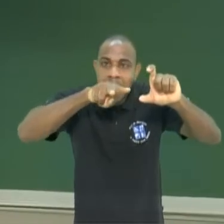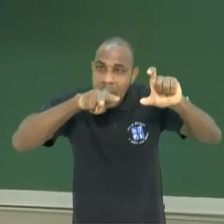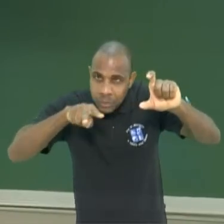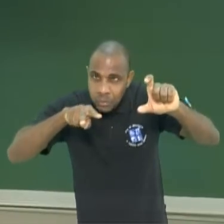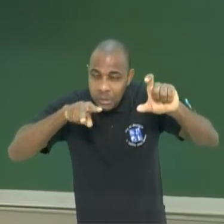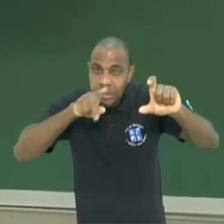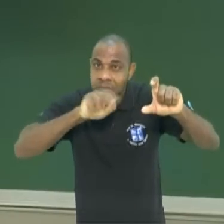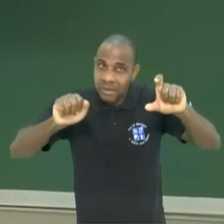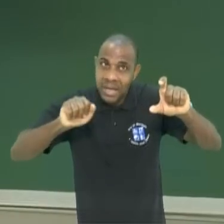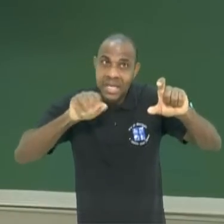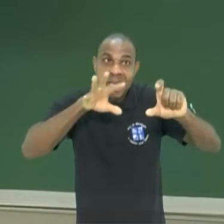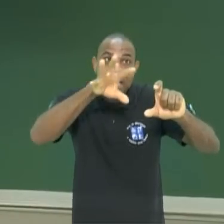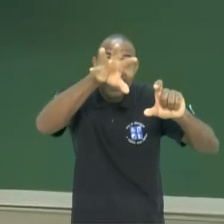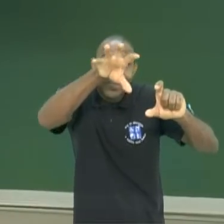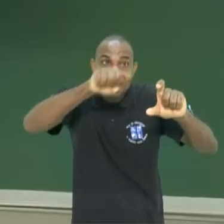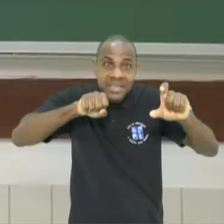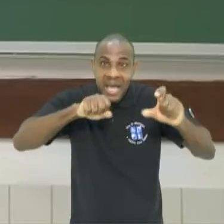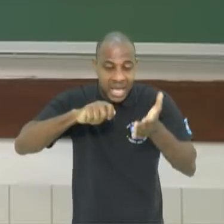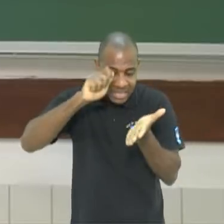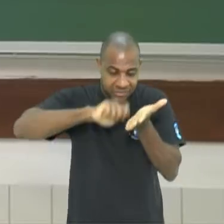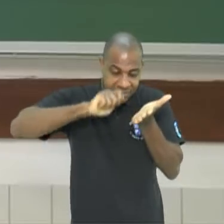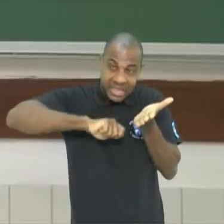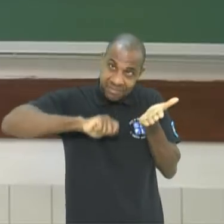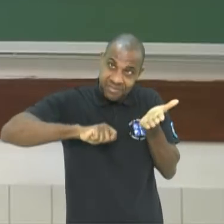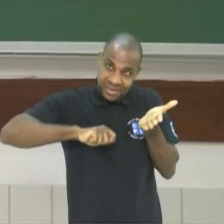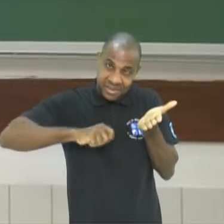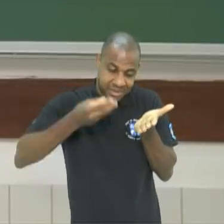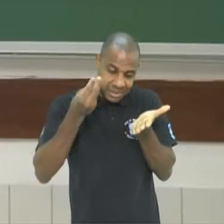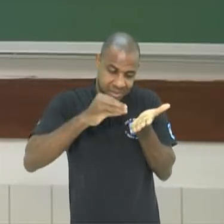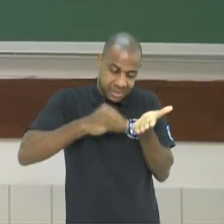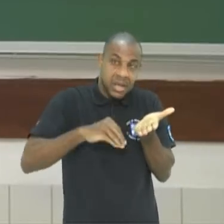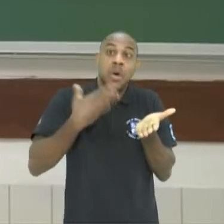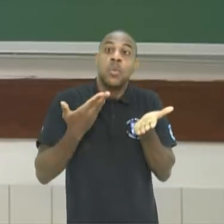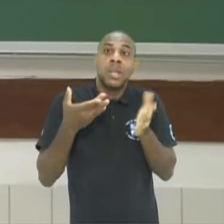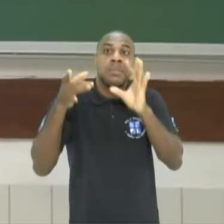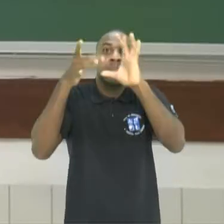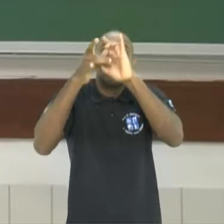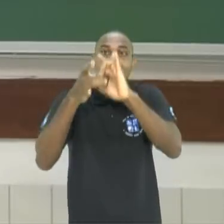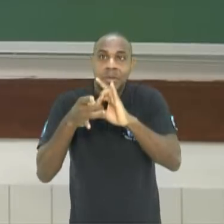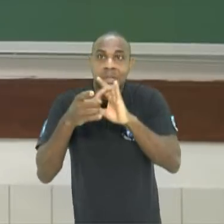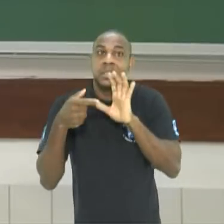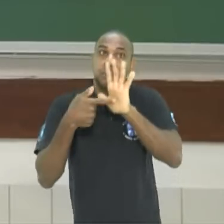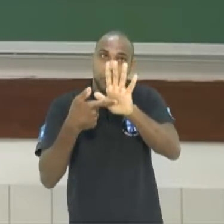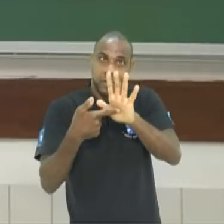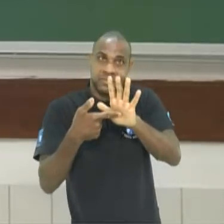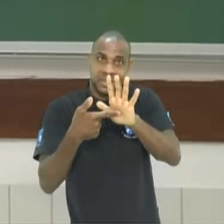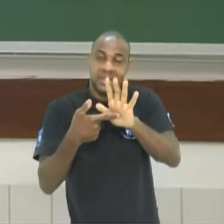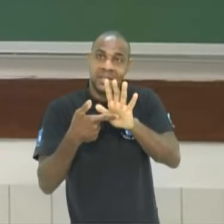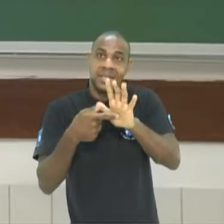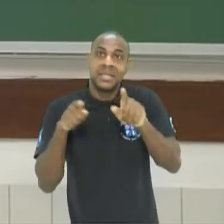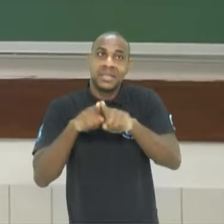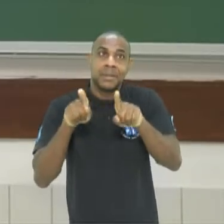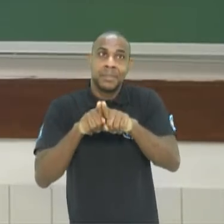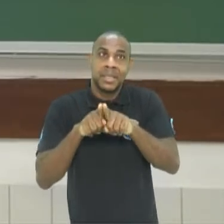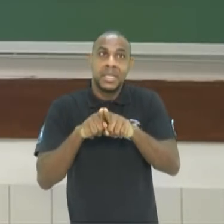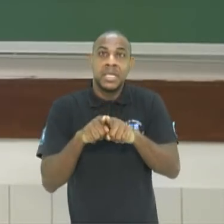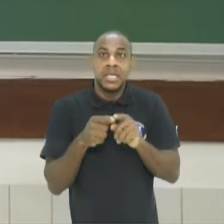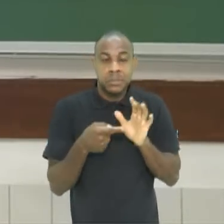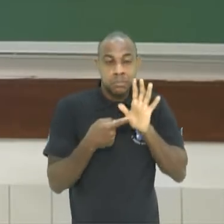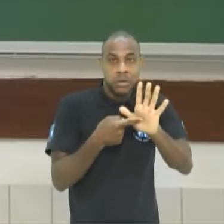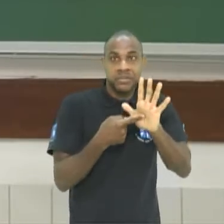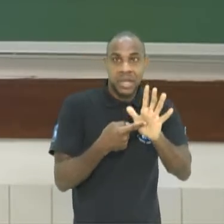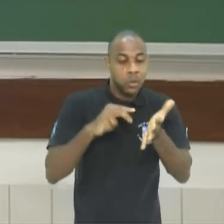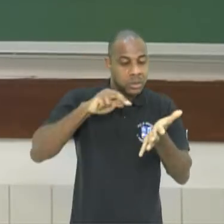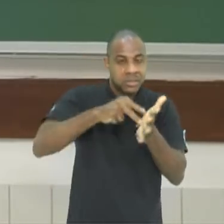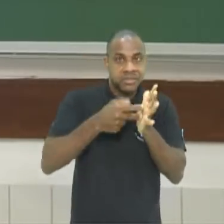trecho, retirar, né, escrever aí no caderno de vocês quais são as conjunções que aparecem e colocar os sentidos que